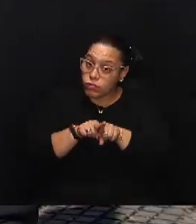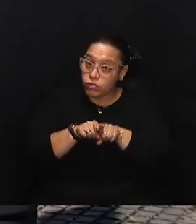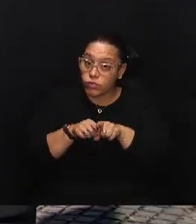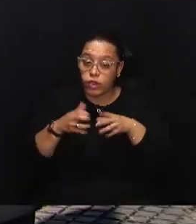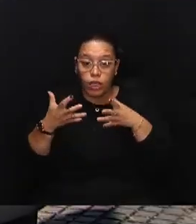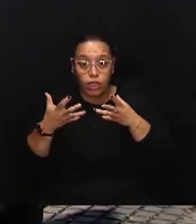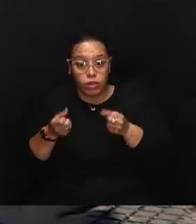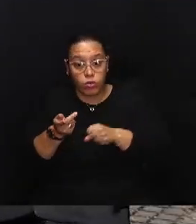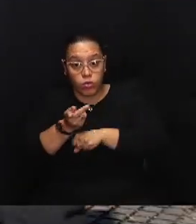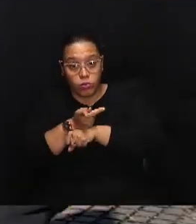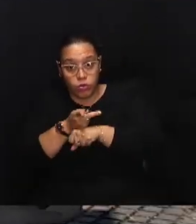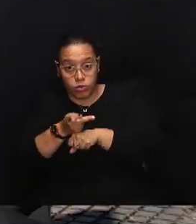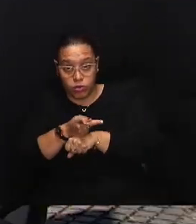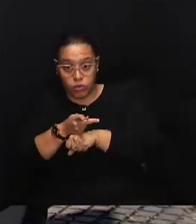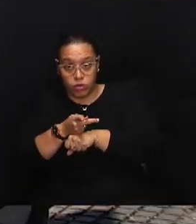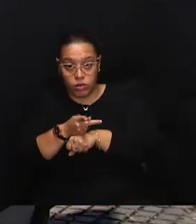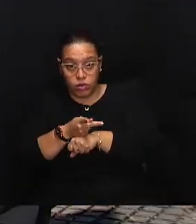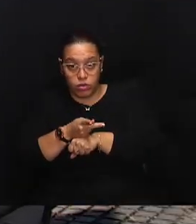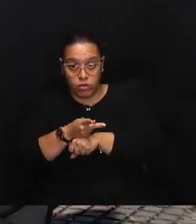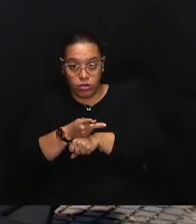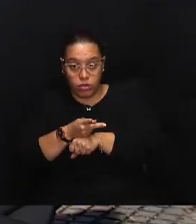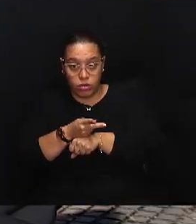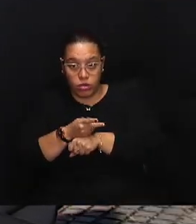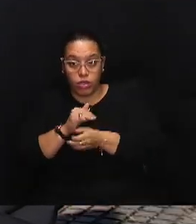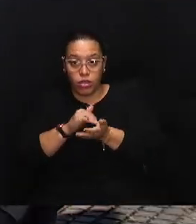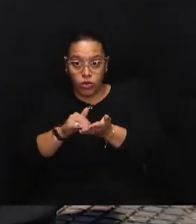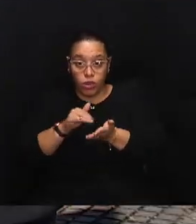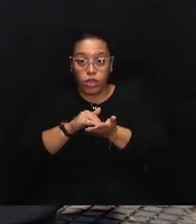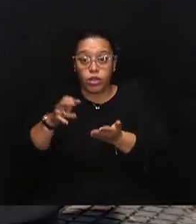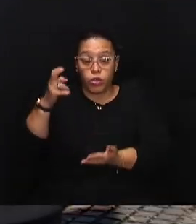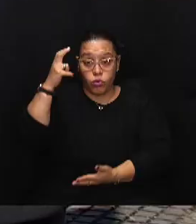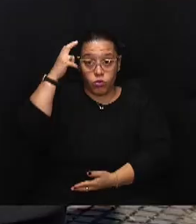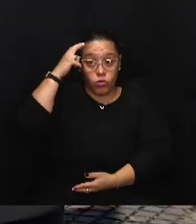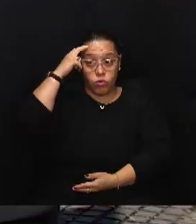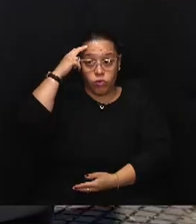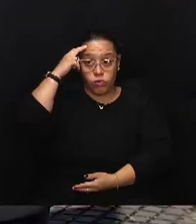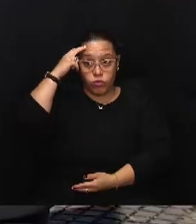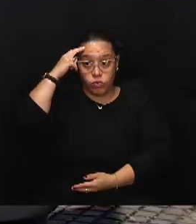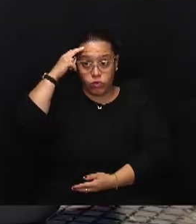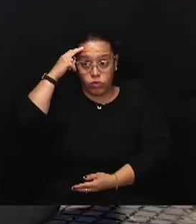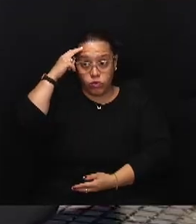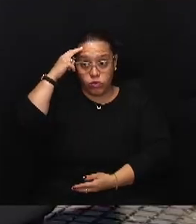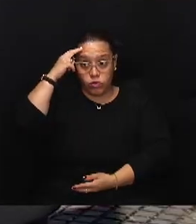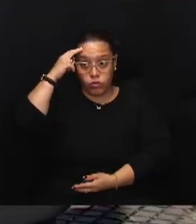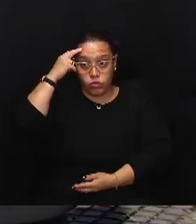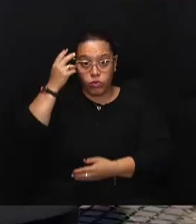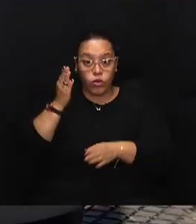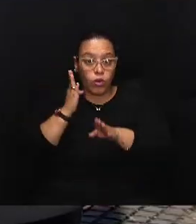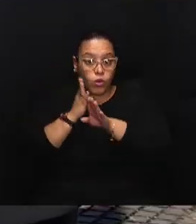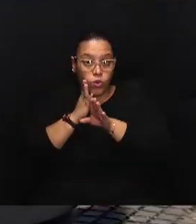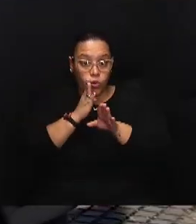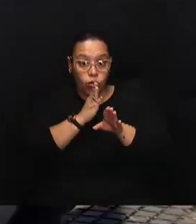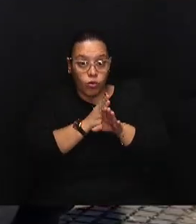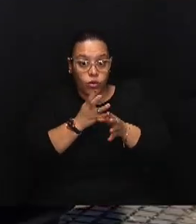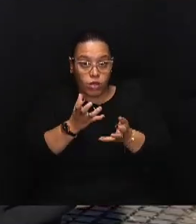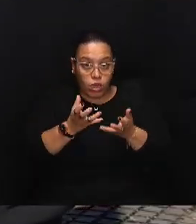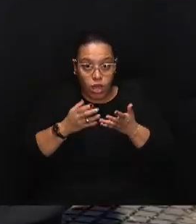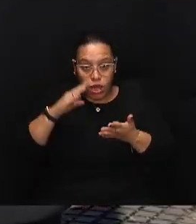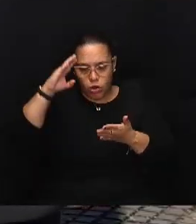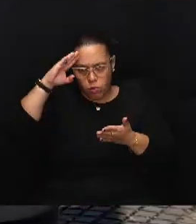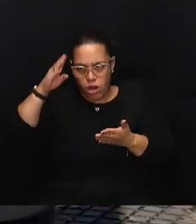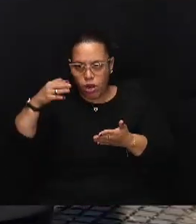interessarem, procurarem a Secretaria de Cultura para a gente achar quem eles querem